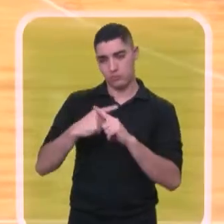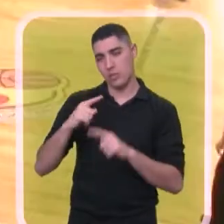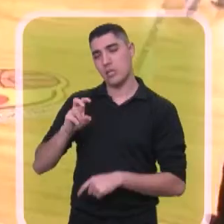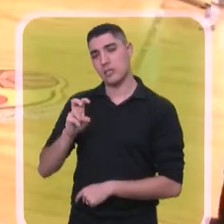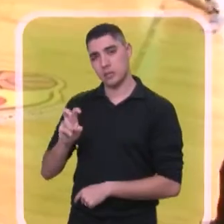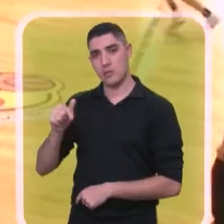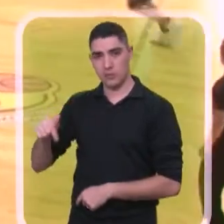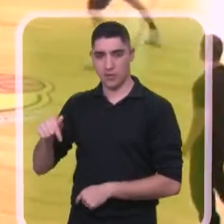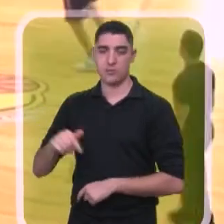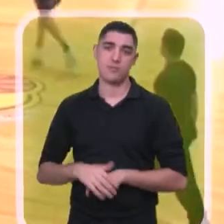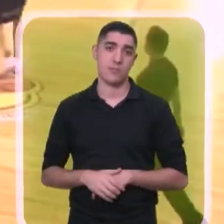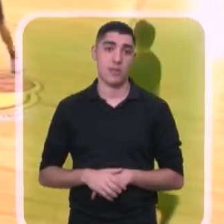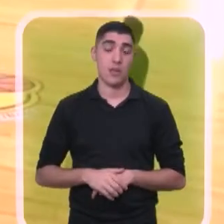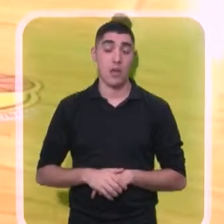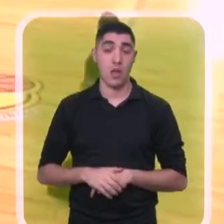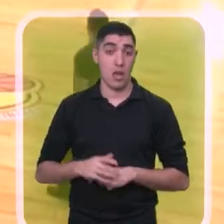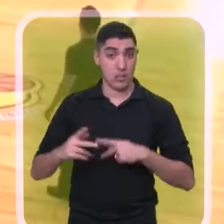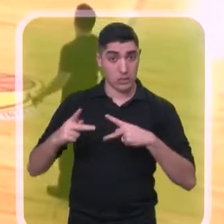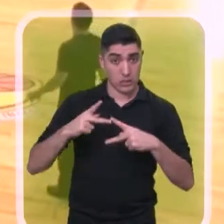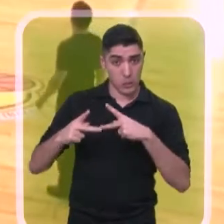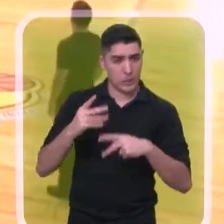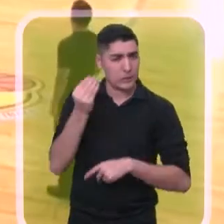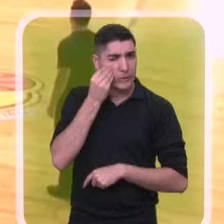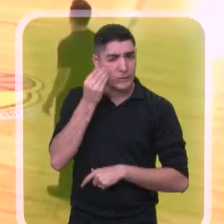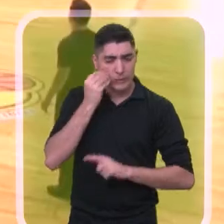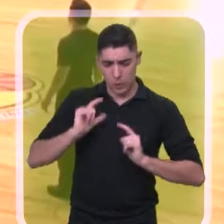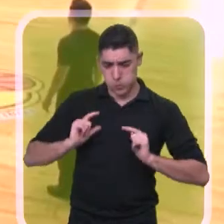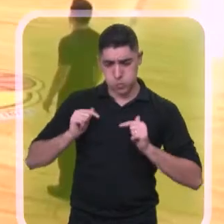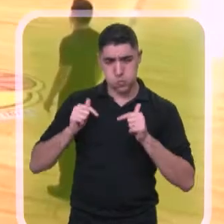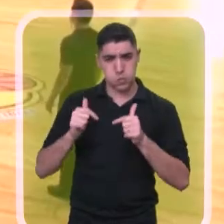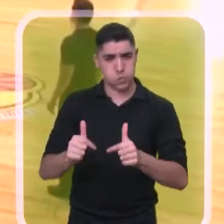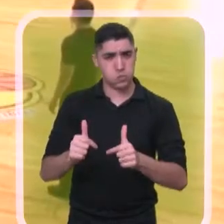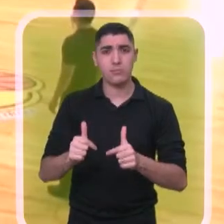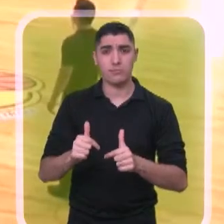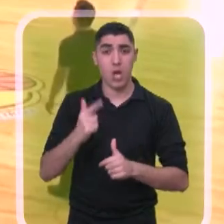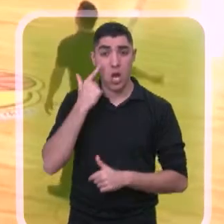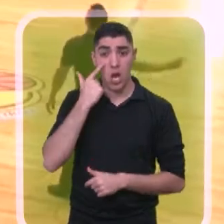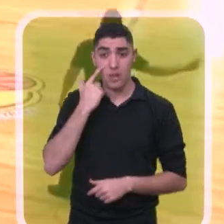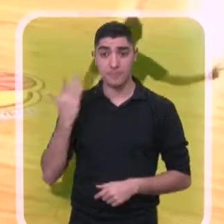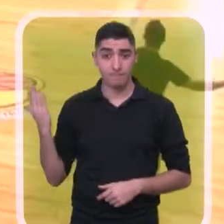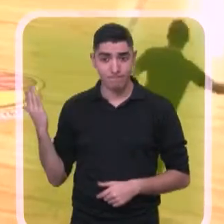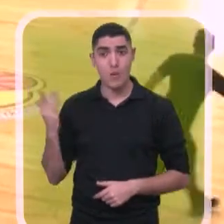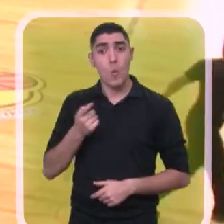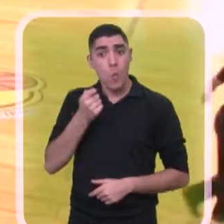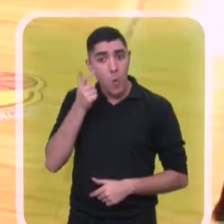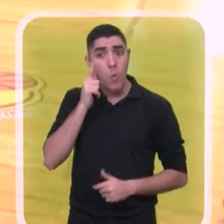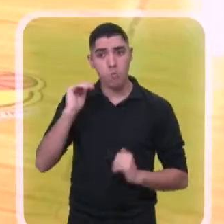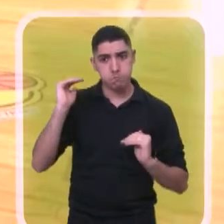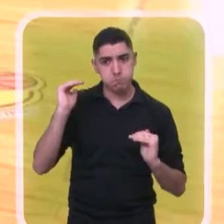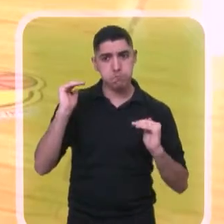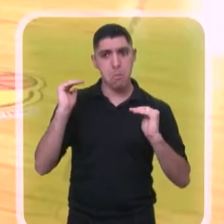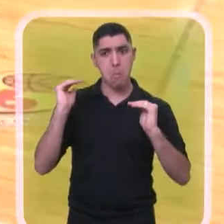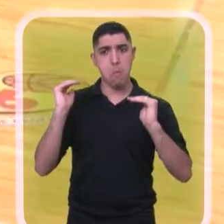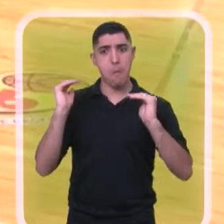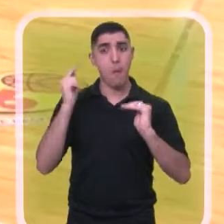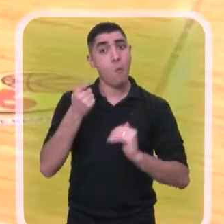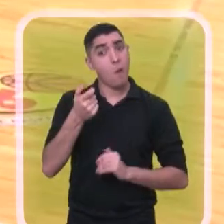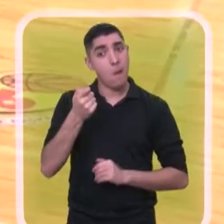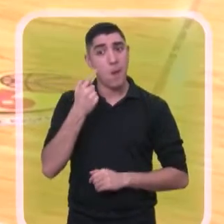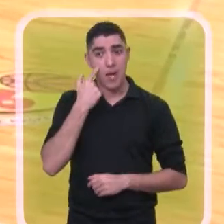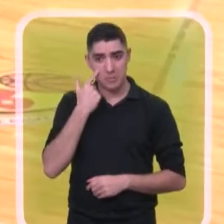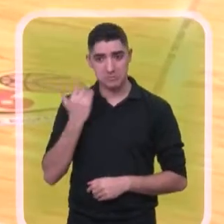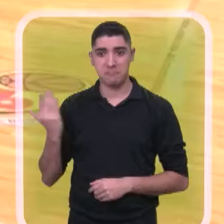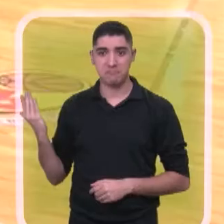72-57. O São José veio pro tudo ou nada na reta final da partida e olha que até que deu certo nos primeiros minutos,